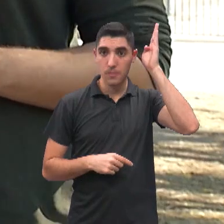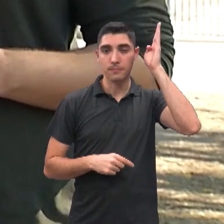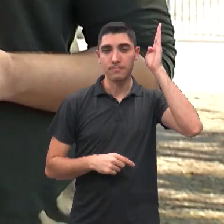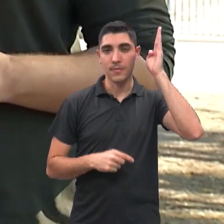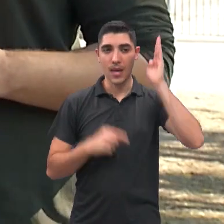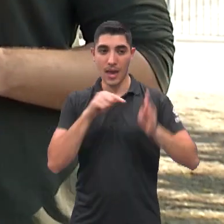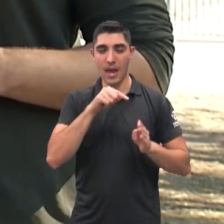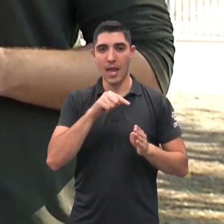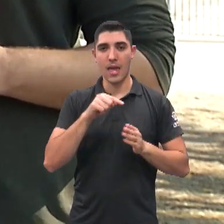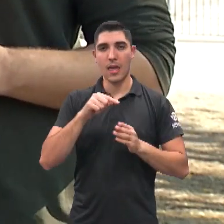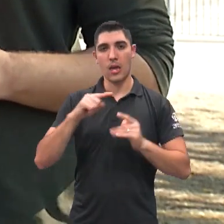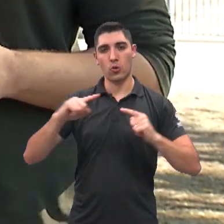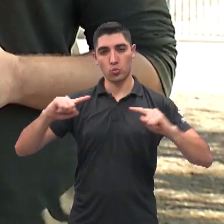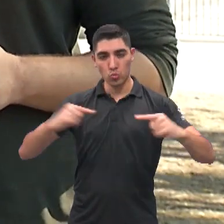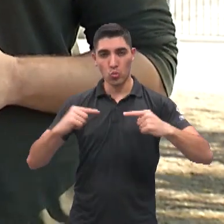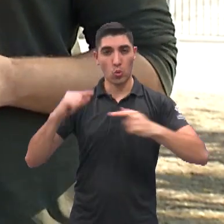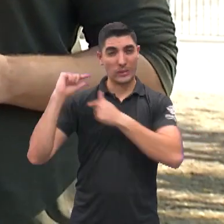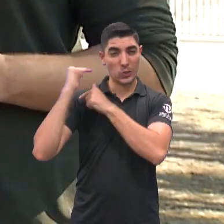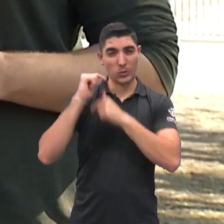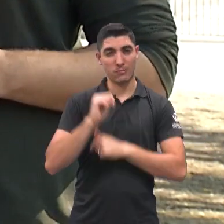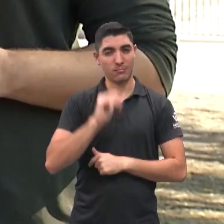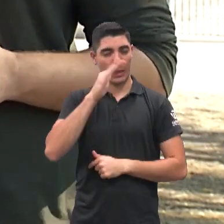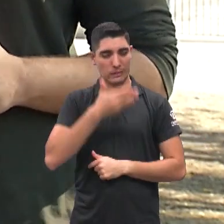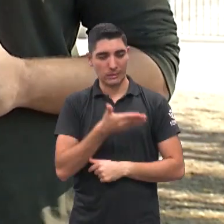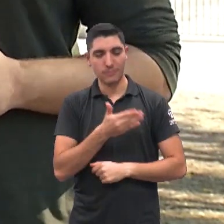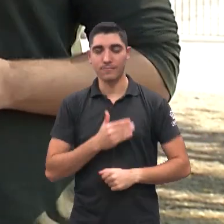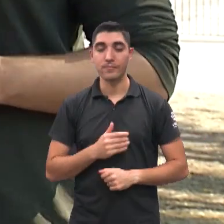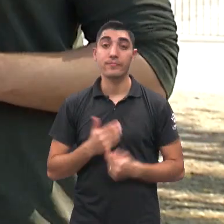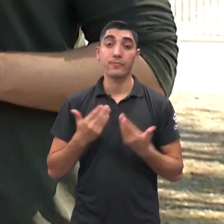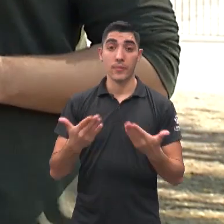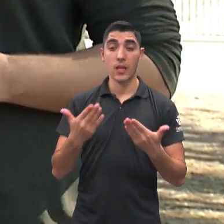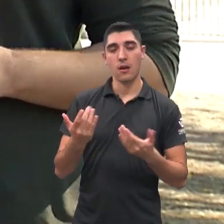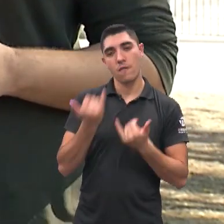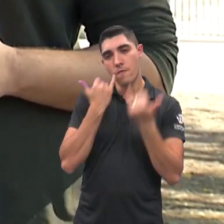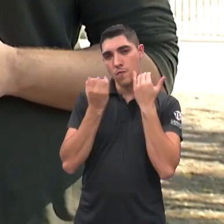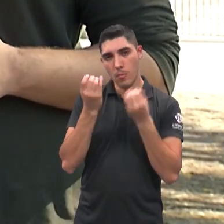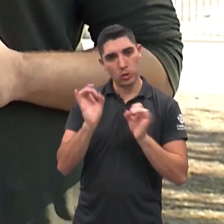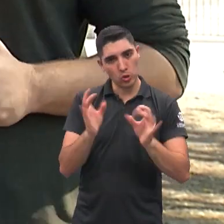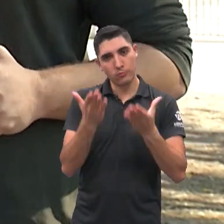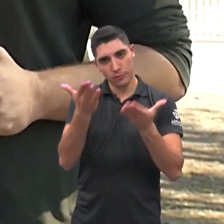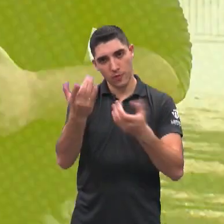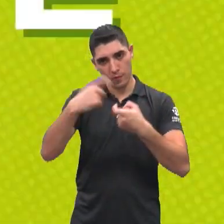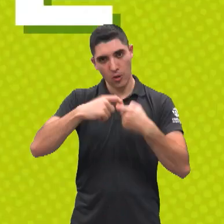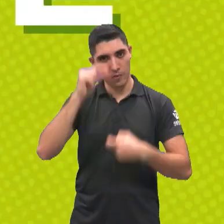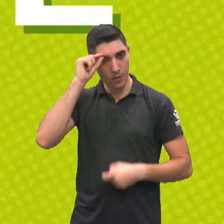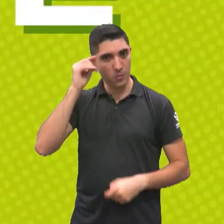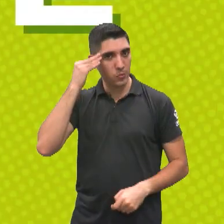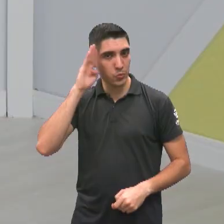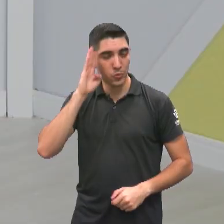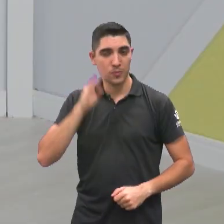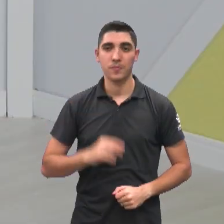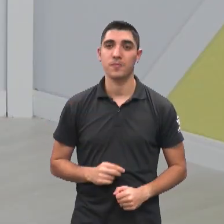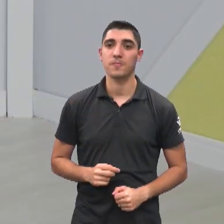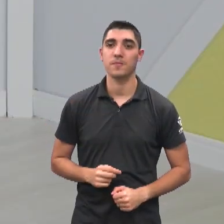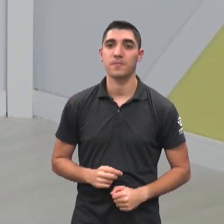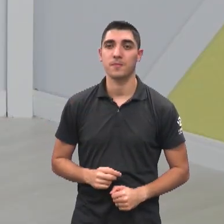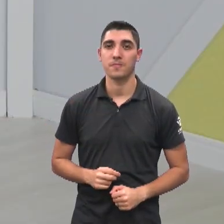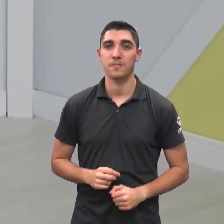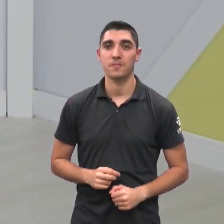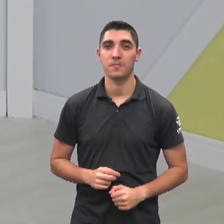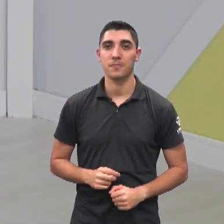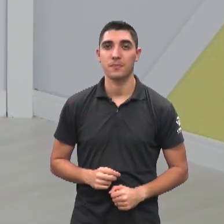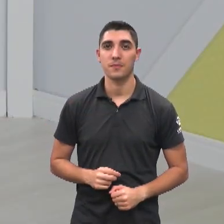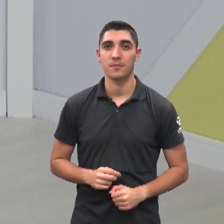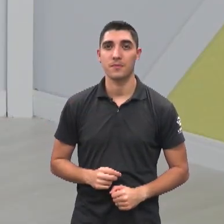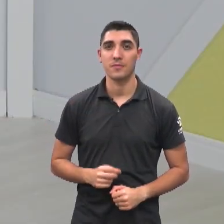Bom, isso é tudo por hoje, Vieira, são essas as informações. Eu volto com você e com o Bruno aí no estúdio. Achei que ele ia meter,